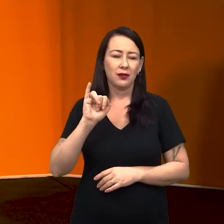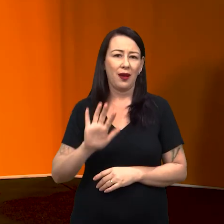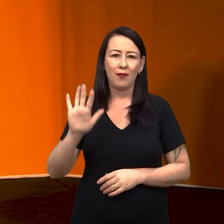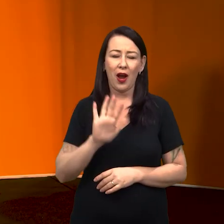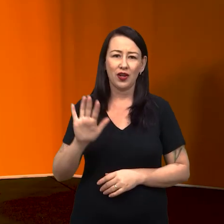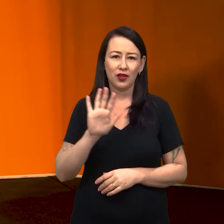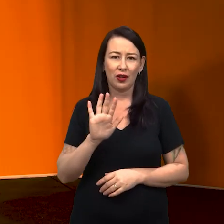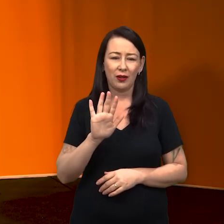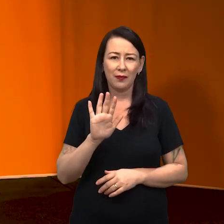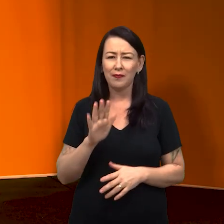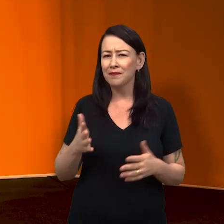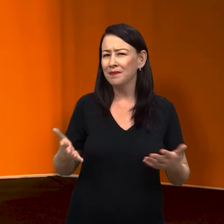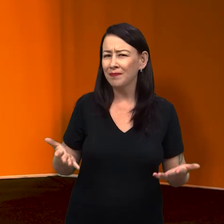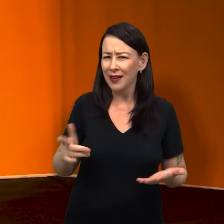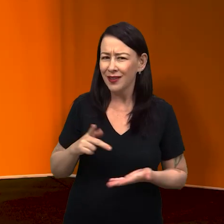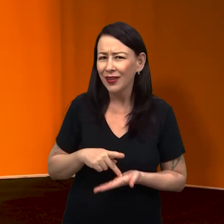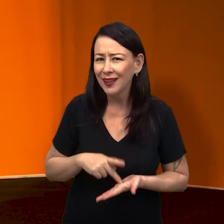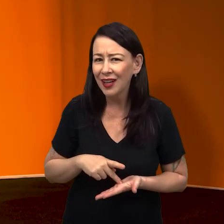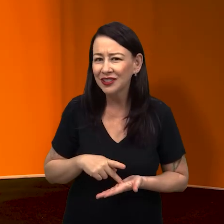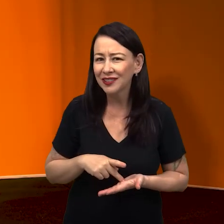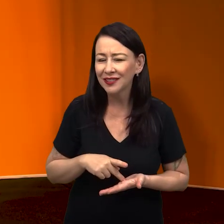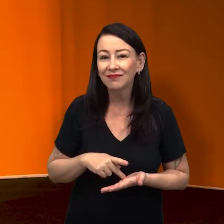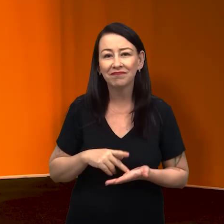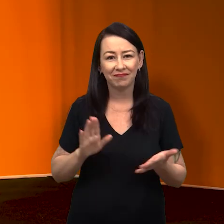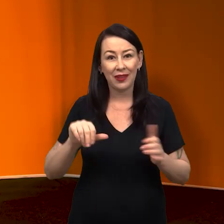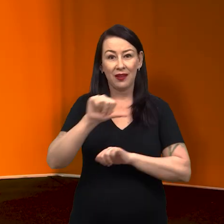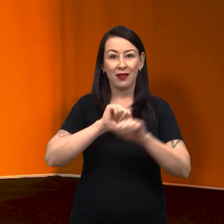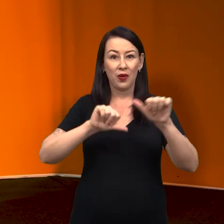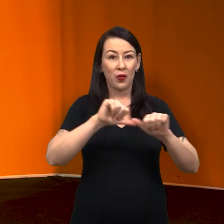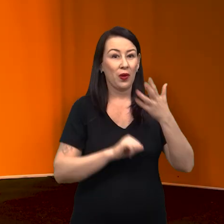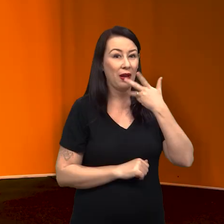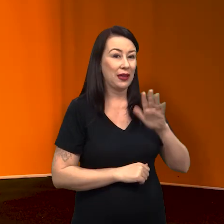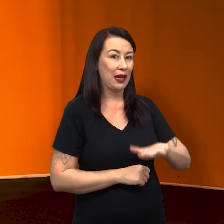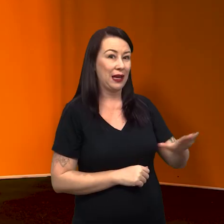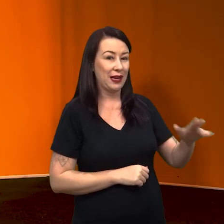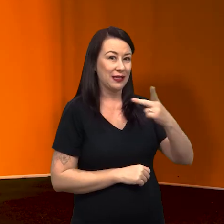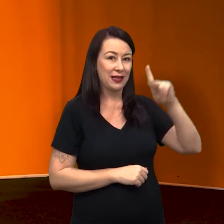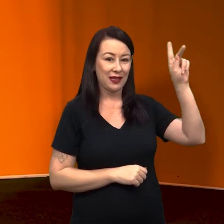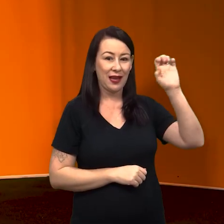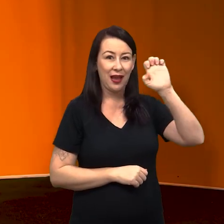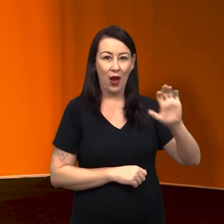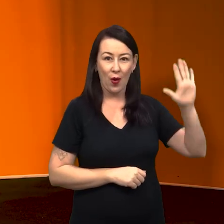ao passo que se você olhar as imagens das crianças europeias, elas estão em salas, ouvindo